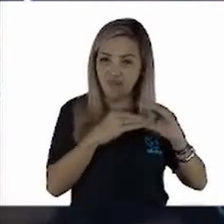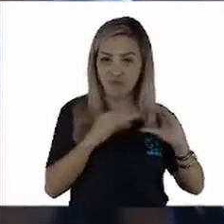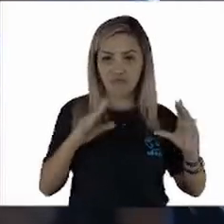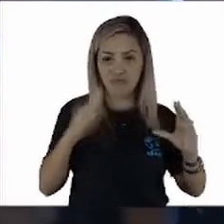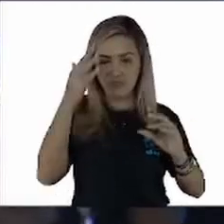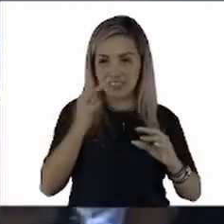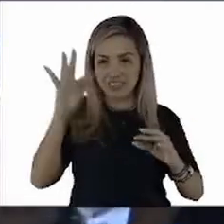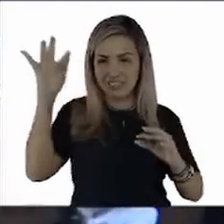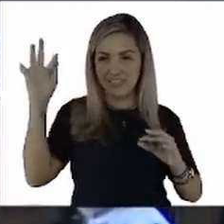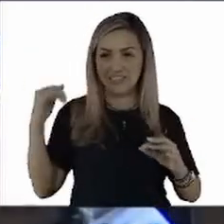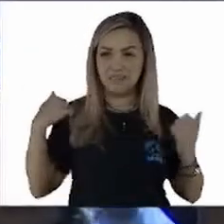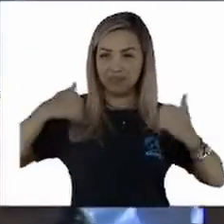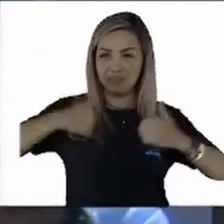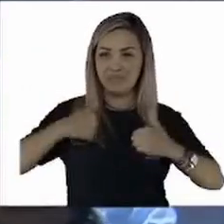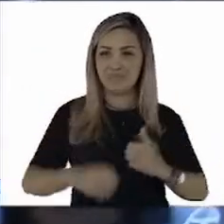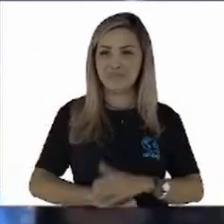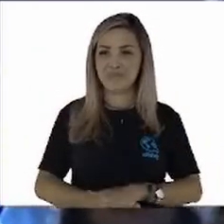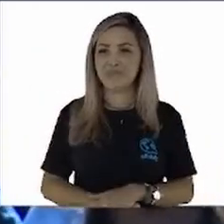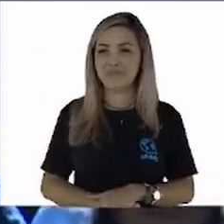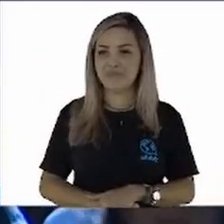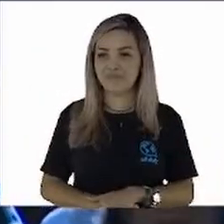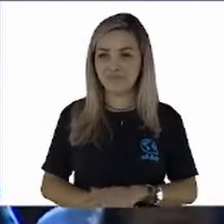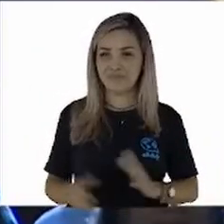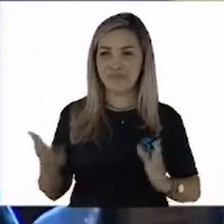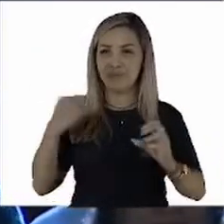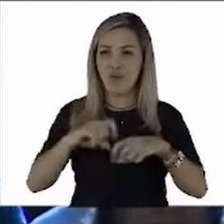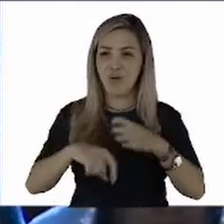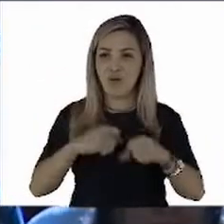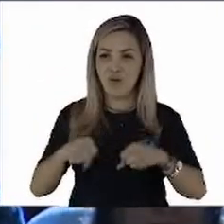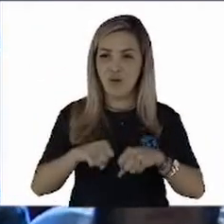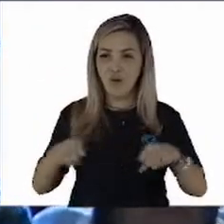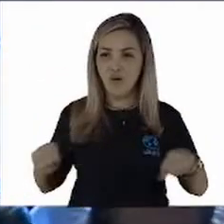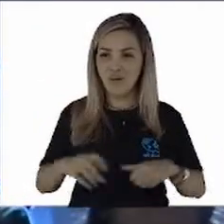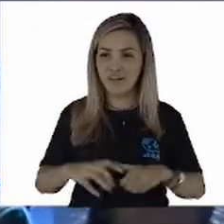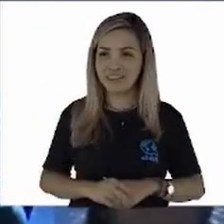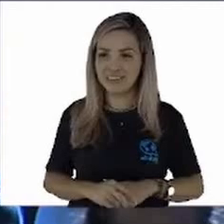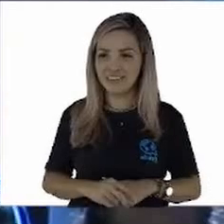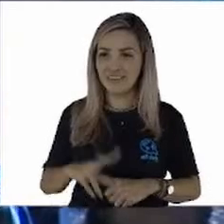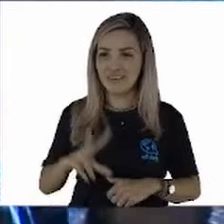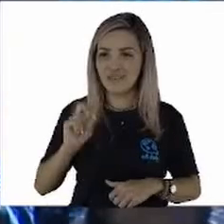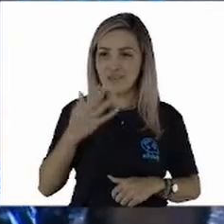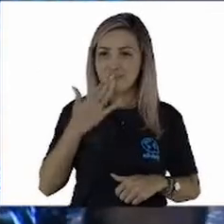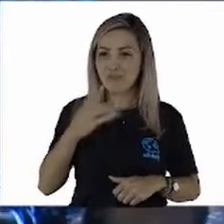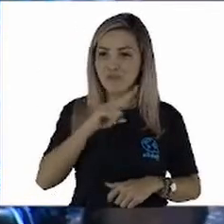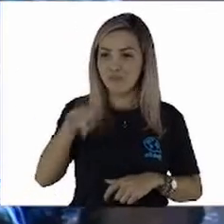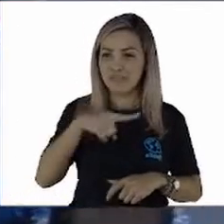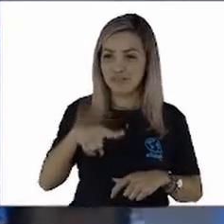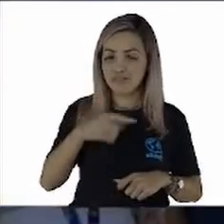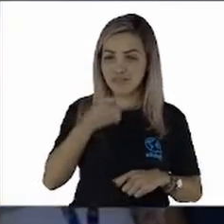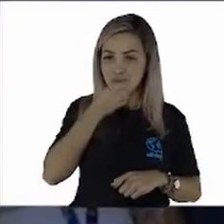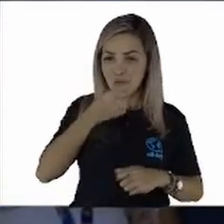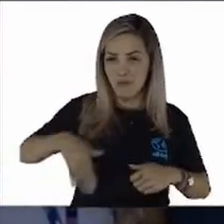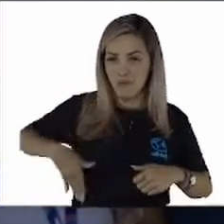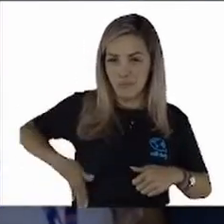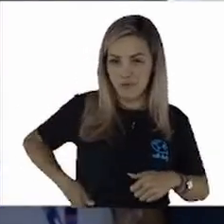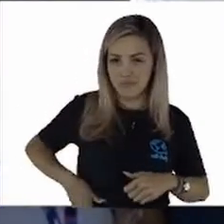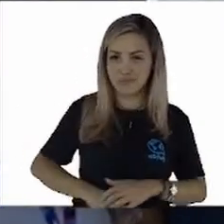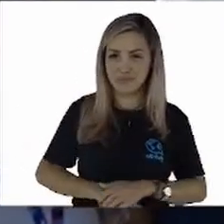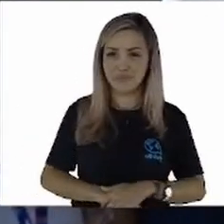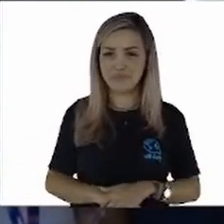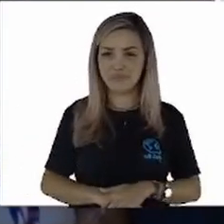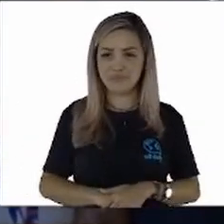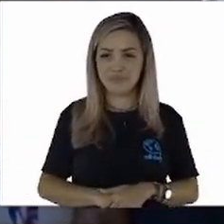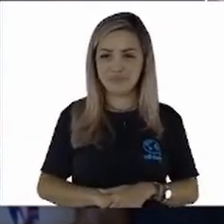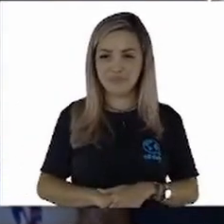caramba. Mete meu blazer aí, Vitor Hugo. Robson, traga as cordas. Vitor Hugo, eu vou pedir que você me amarre. Bota o microfone no seu bolso, assim.